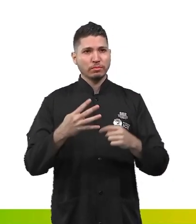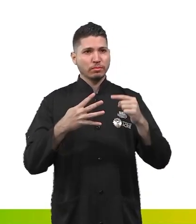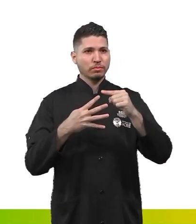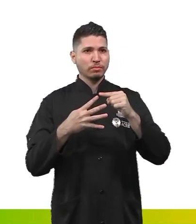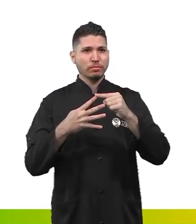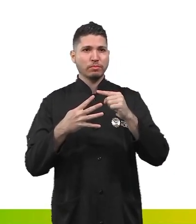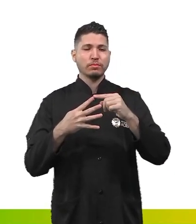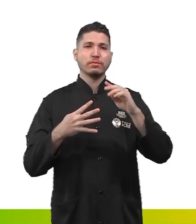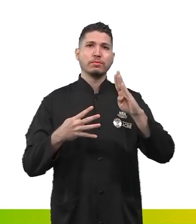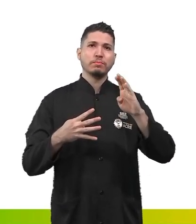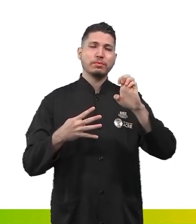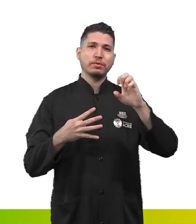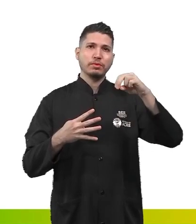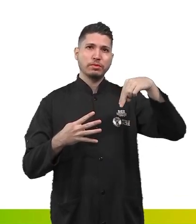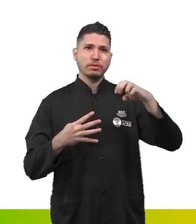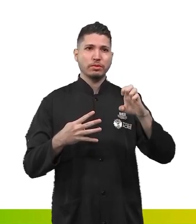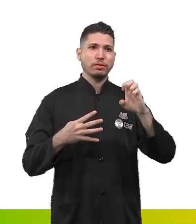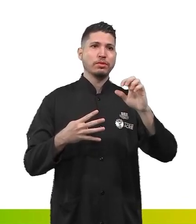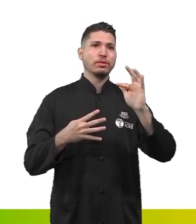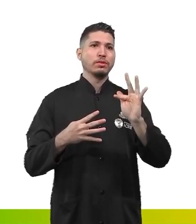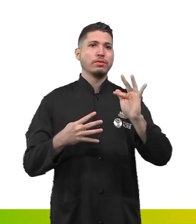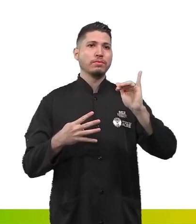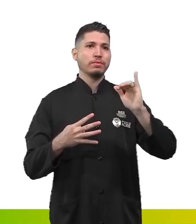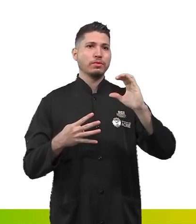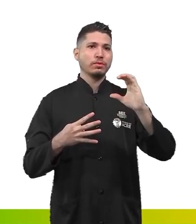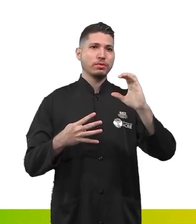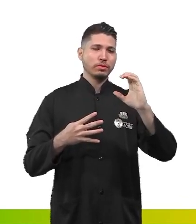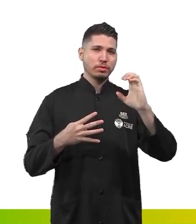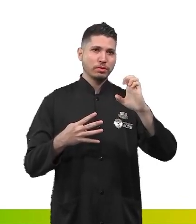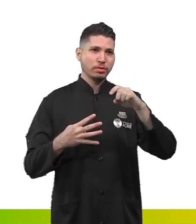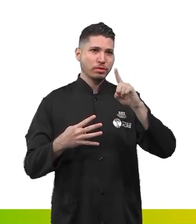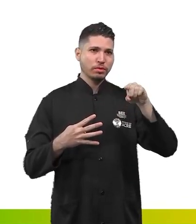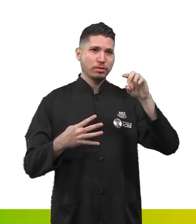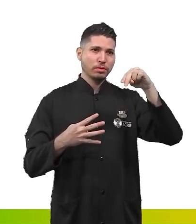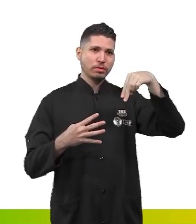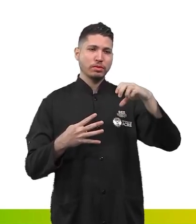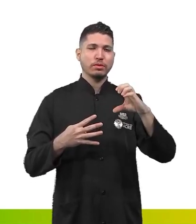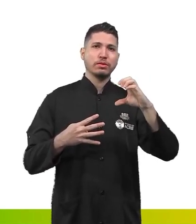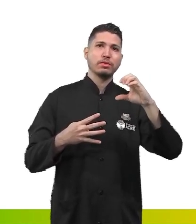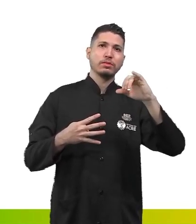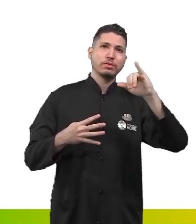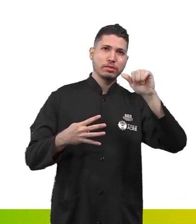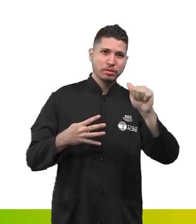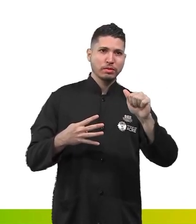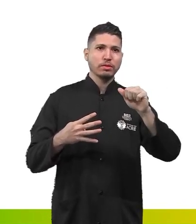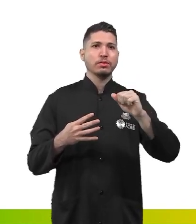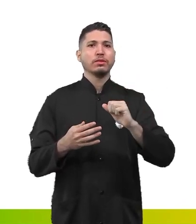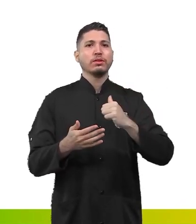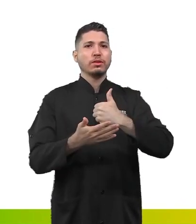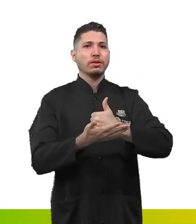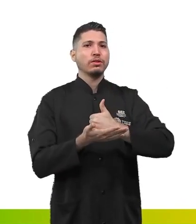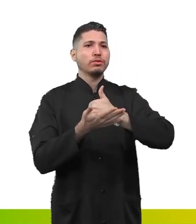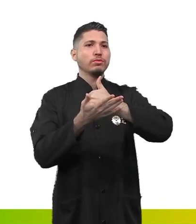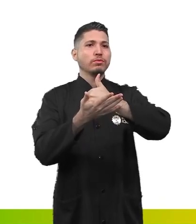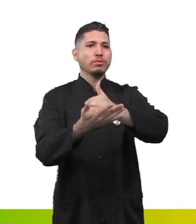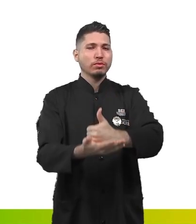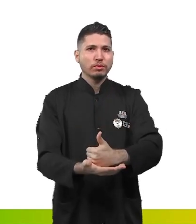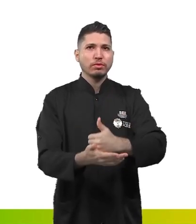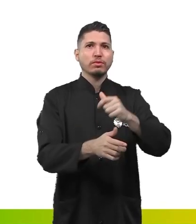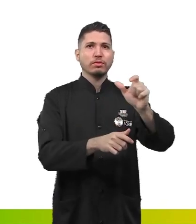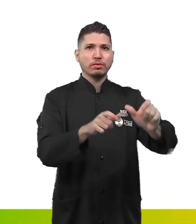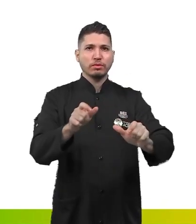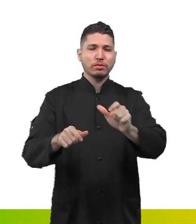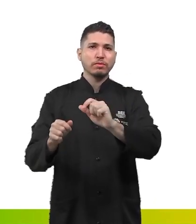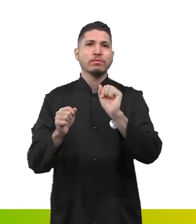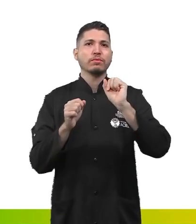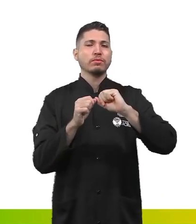beneficência relaciona-se ao dever de ajudar os outros, de fazer ou promover o bem a favor